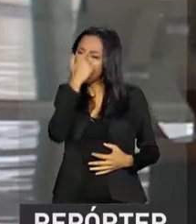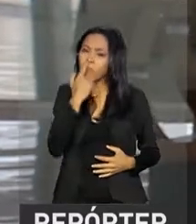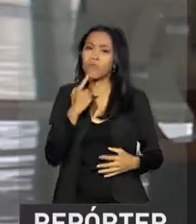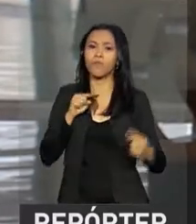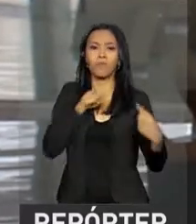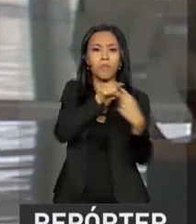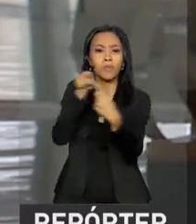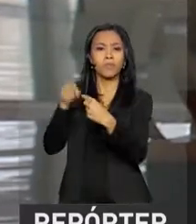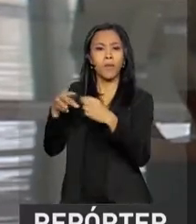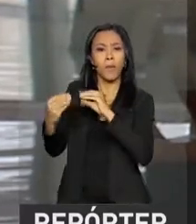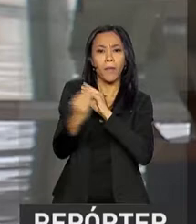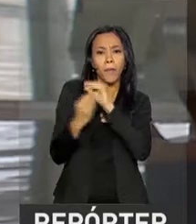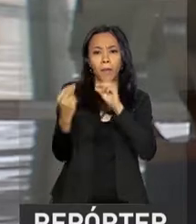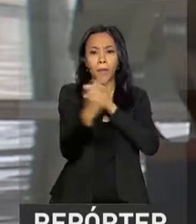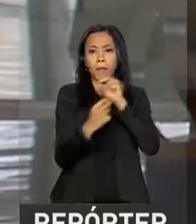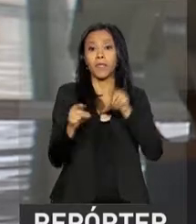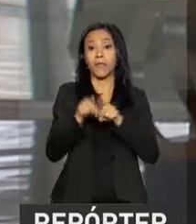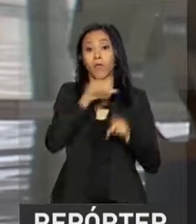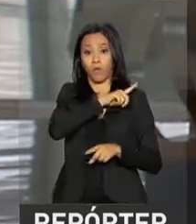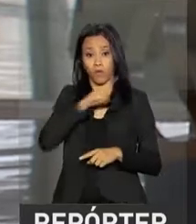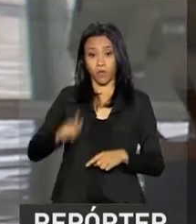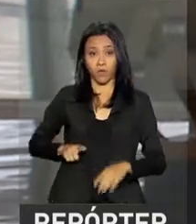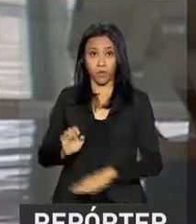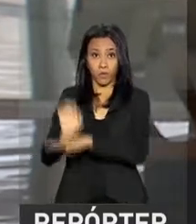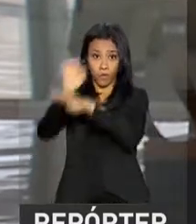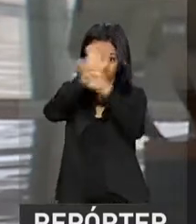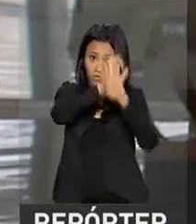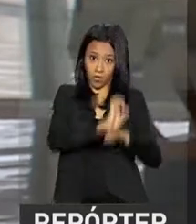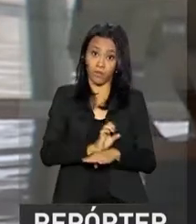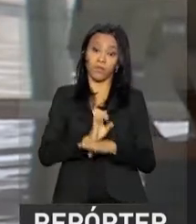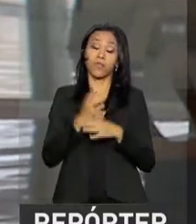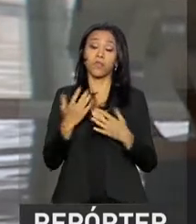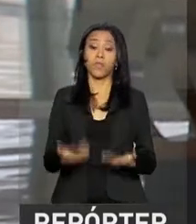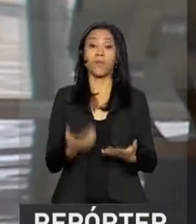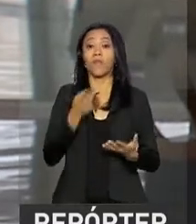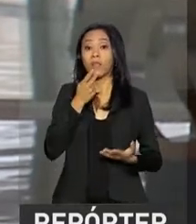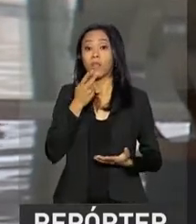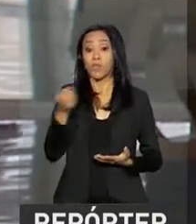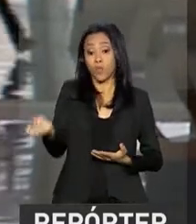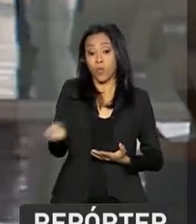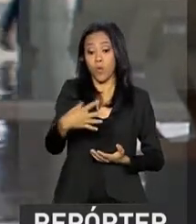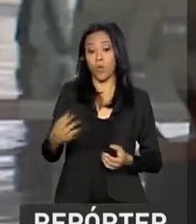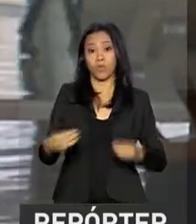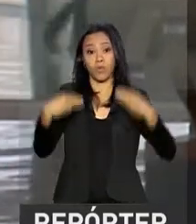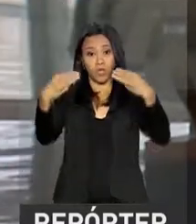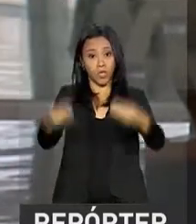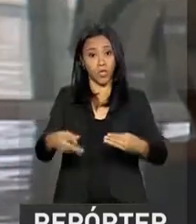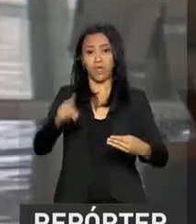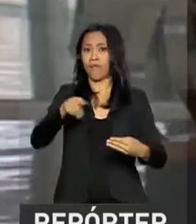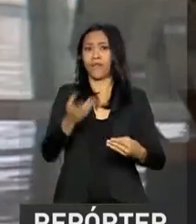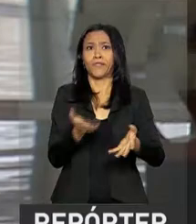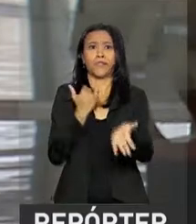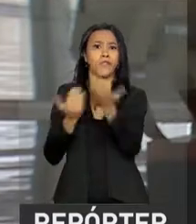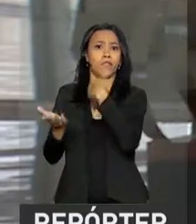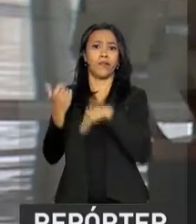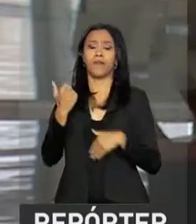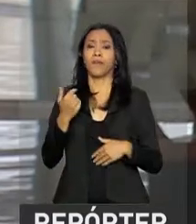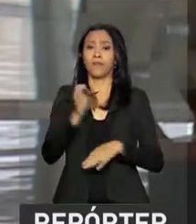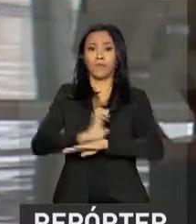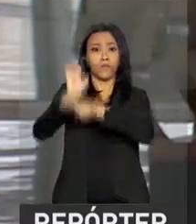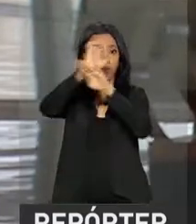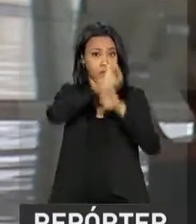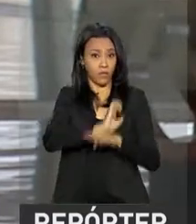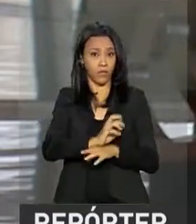quanto com os governadores o ministro da justiça lembrou que o novo ministério não vai retirar da competência dos estados os assuntos de segurança